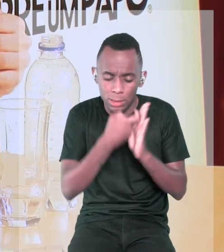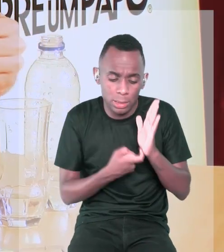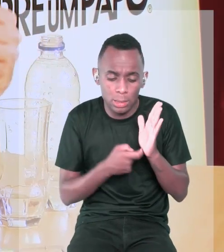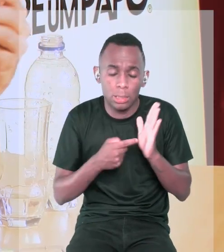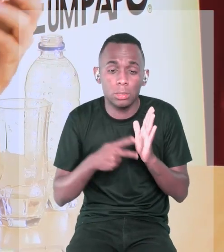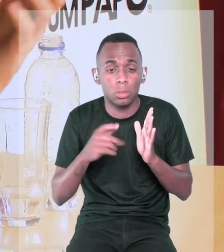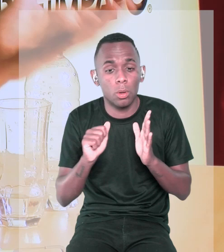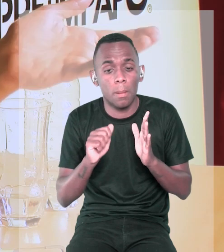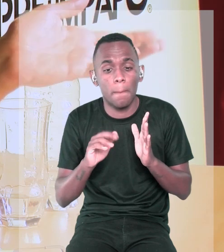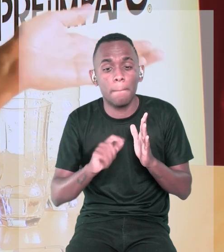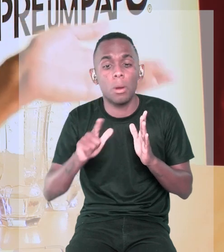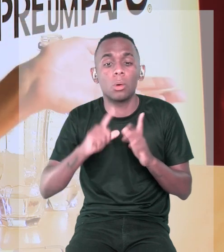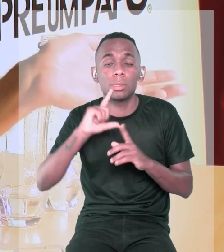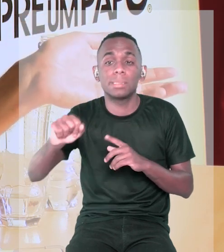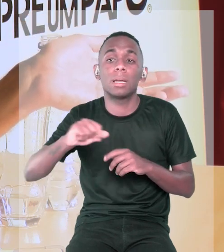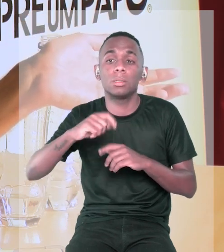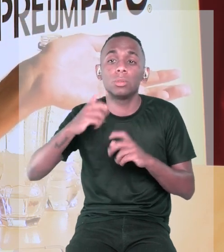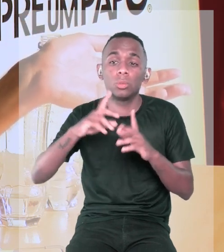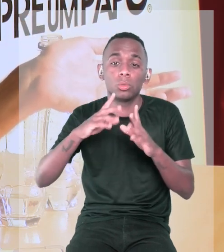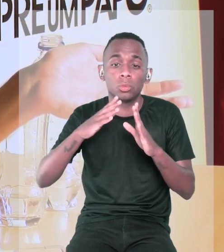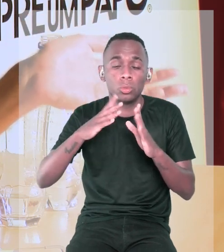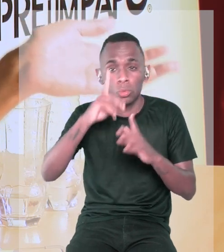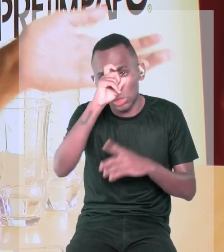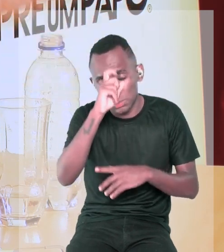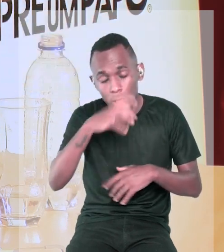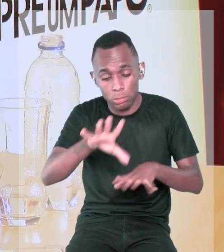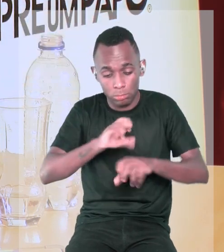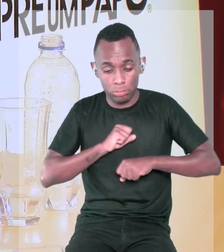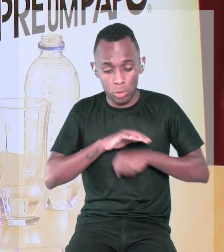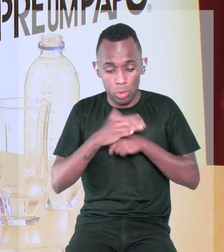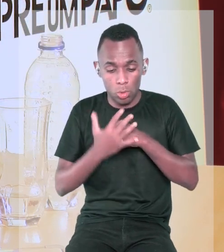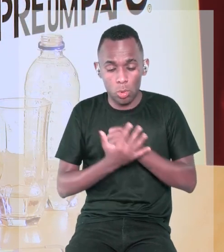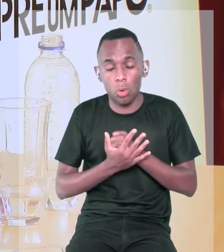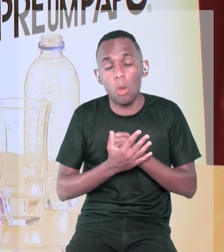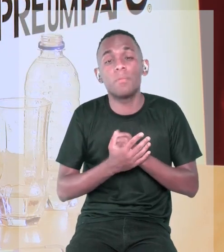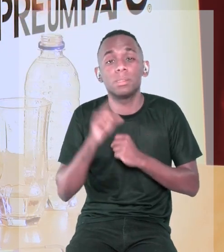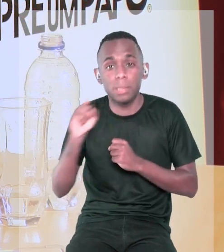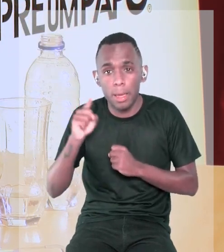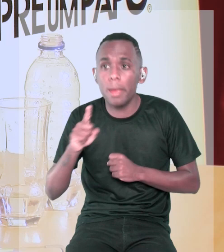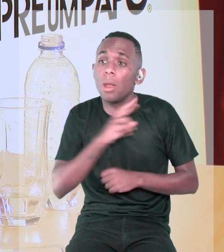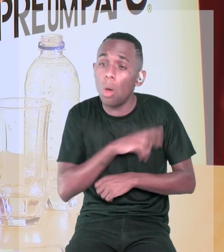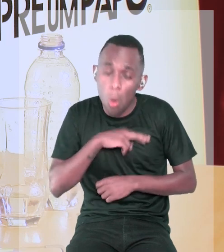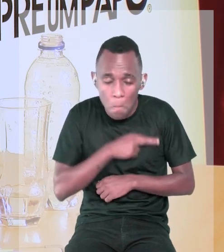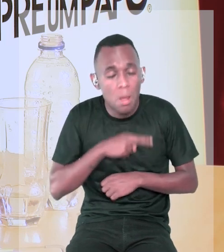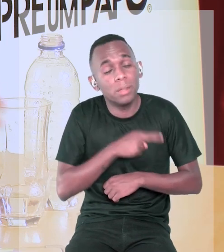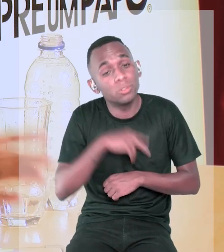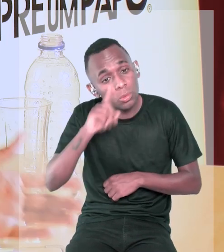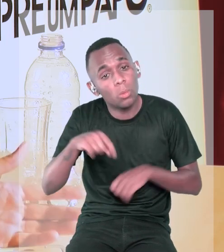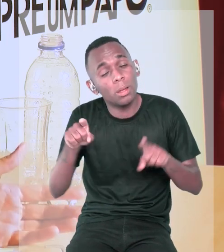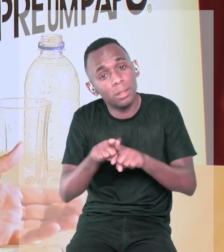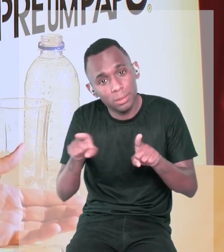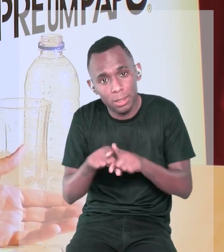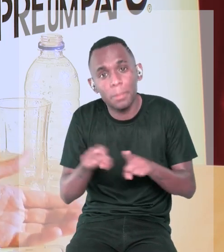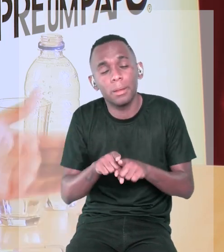menos para mim, altamente romântico. No sentido mais clássico, sei lá, é uma